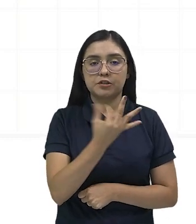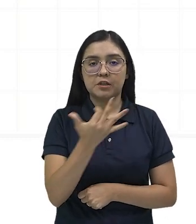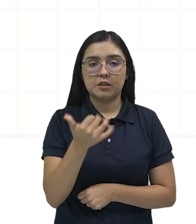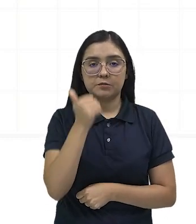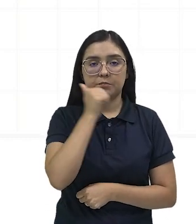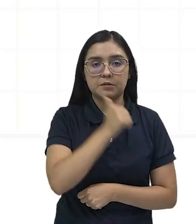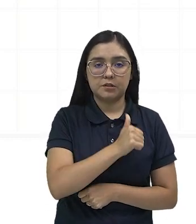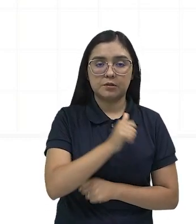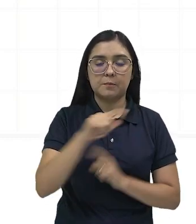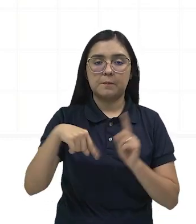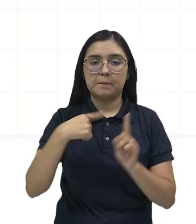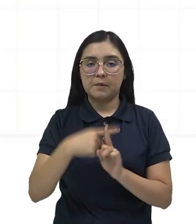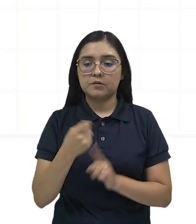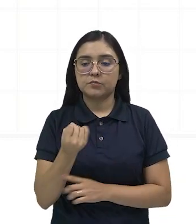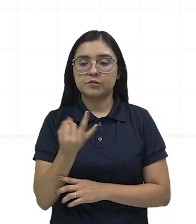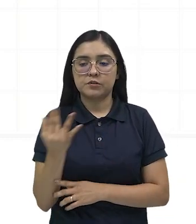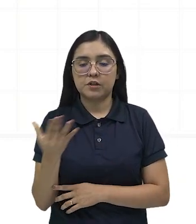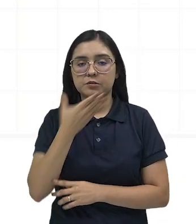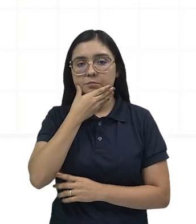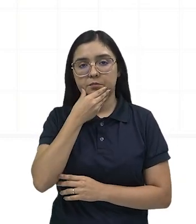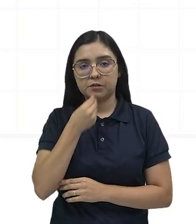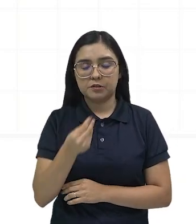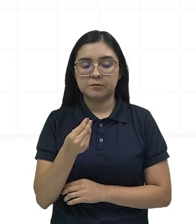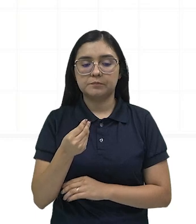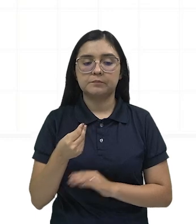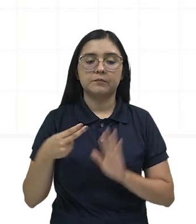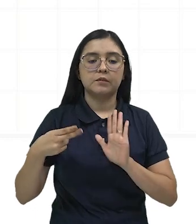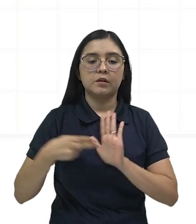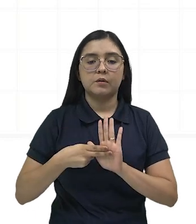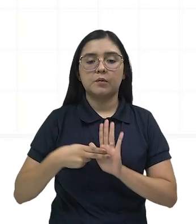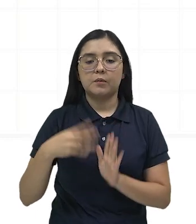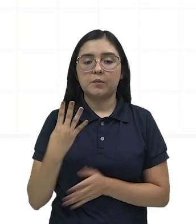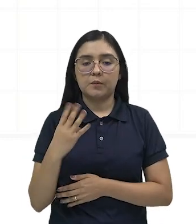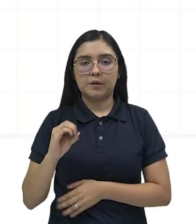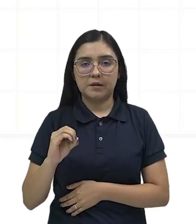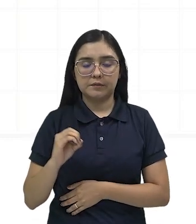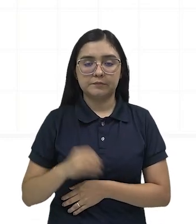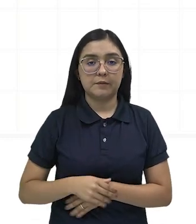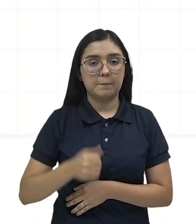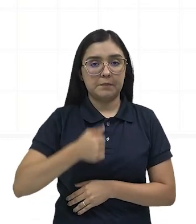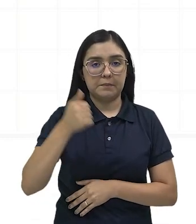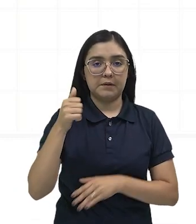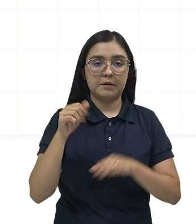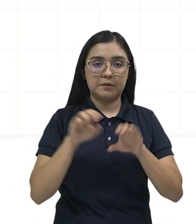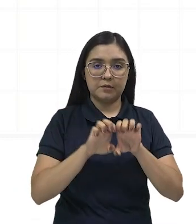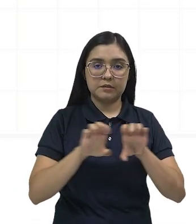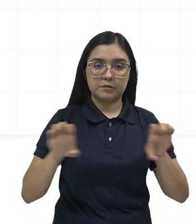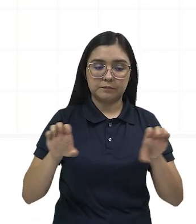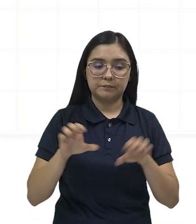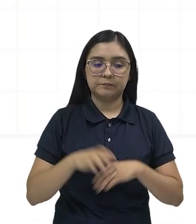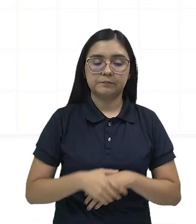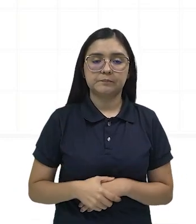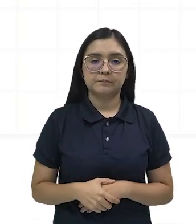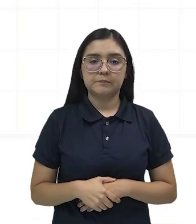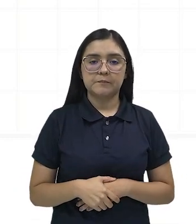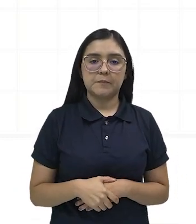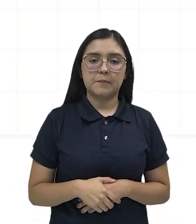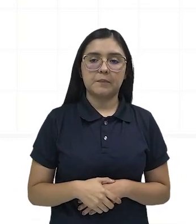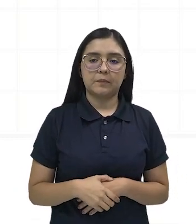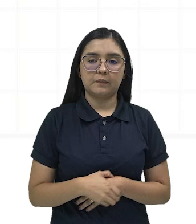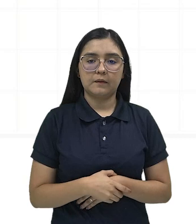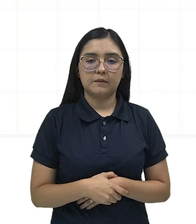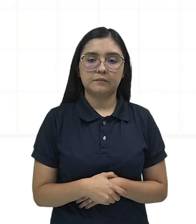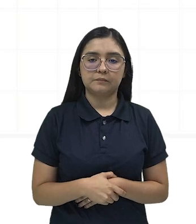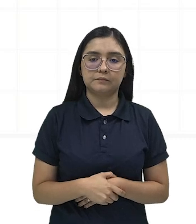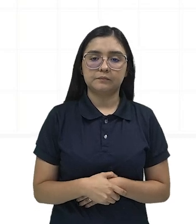meninos, que eu estou chamando de Y, temos, então, 40. Já foi a primeira equação. Beleza? Muito bem,